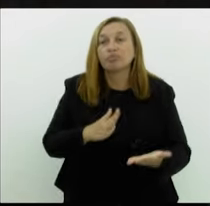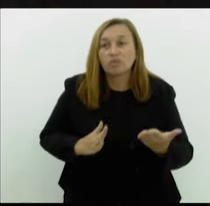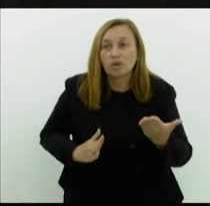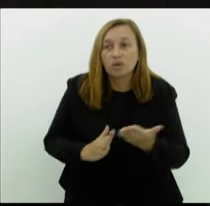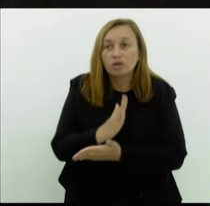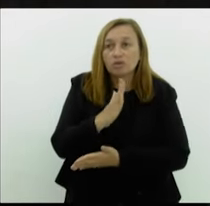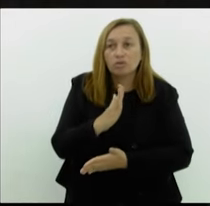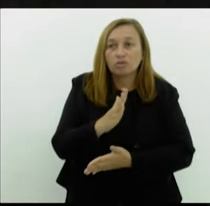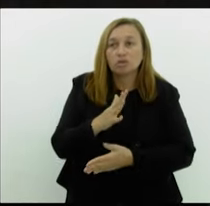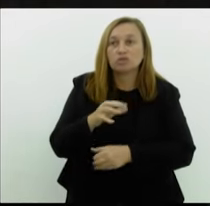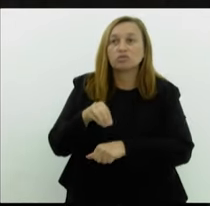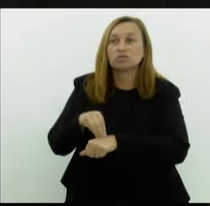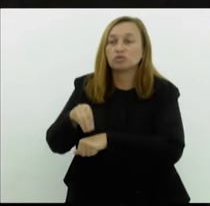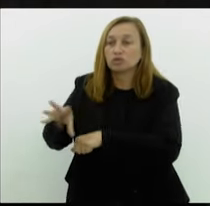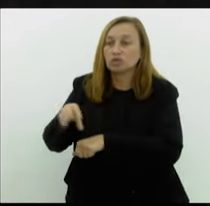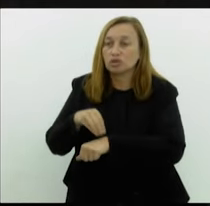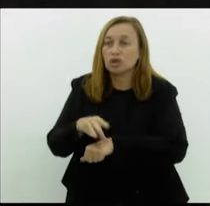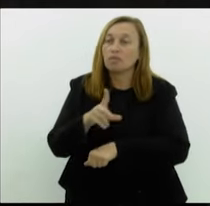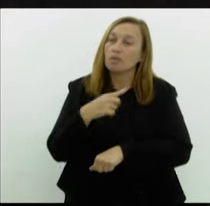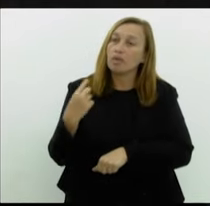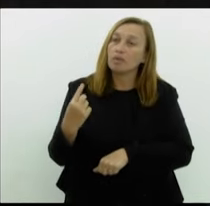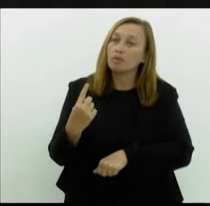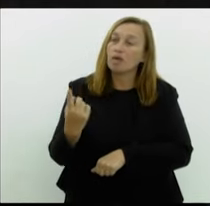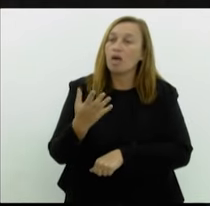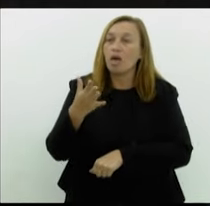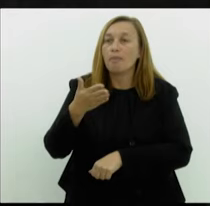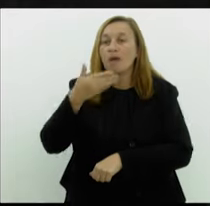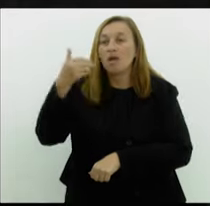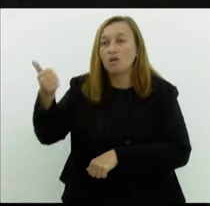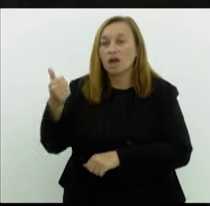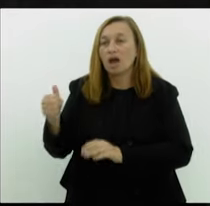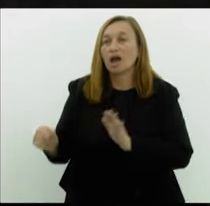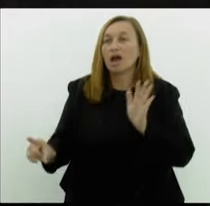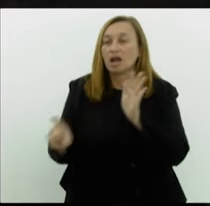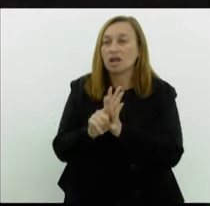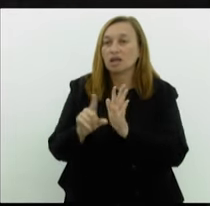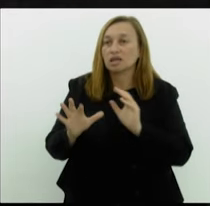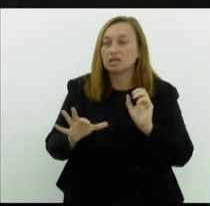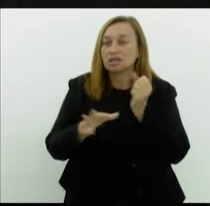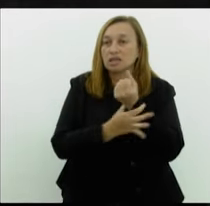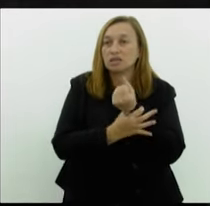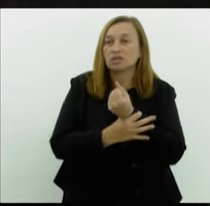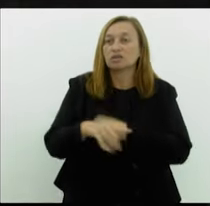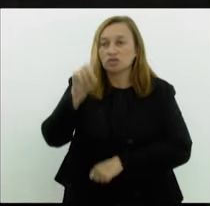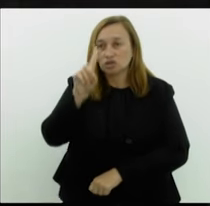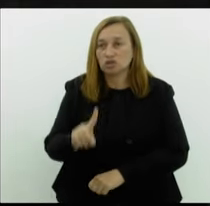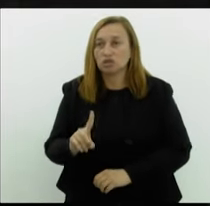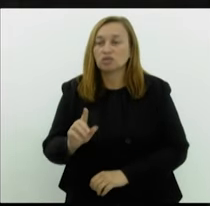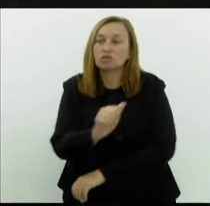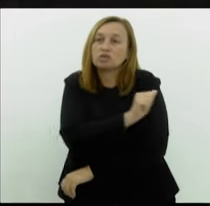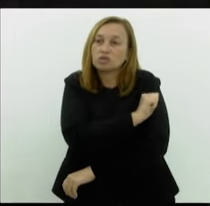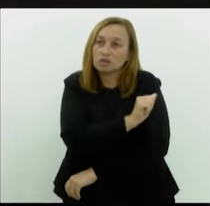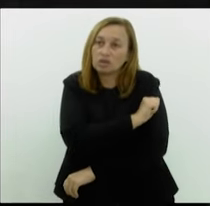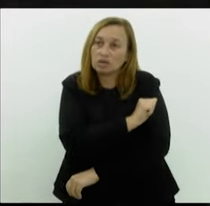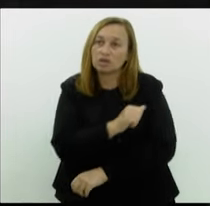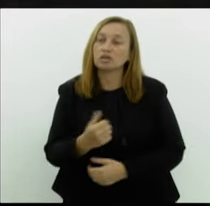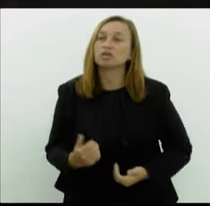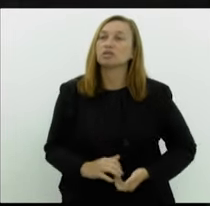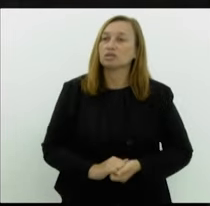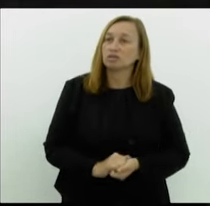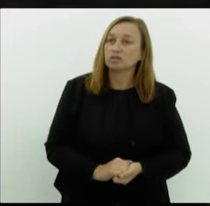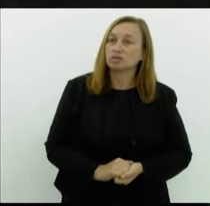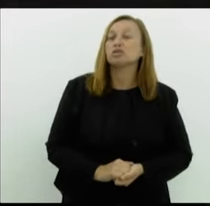dos destaques, para a gente melhorar essa lei e garantir os direitos dos nossos estudantes, a carreira dos